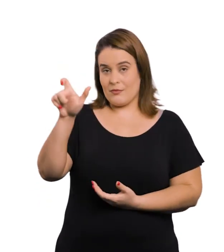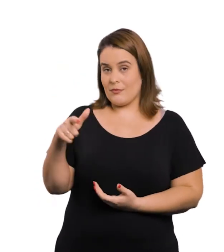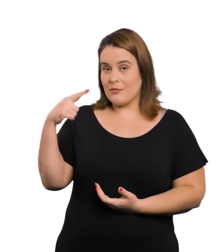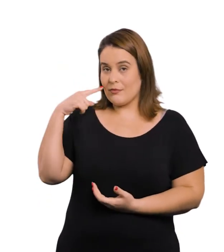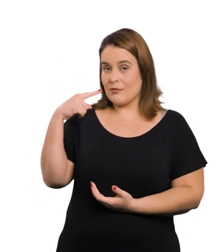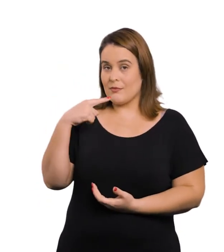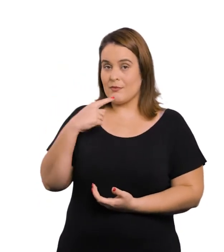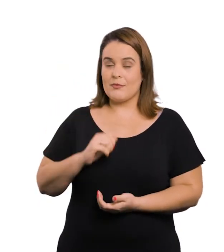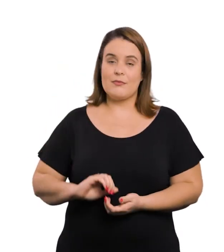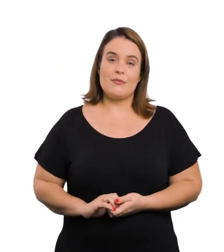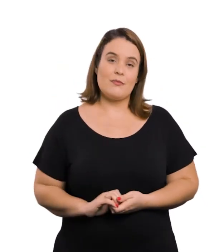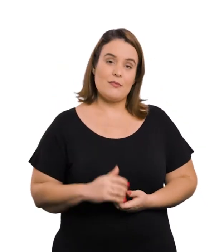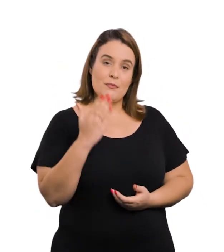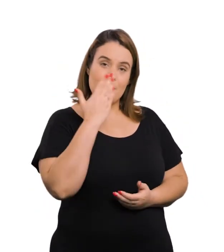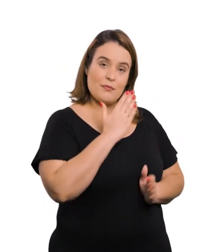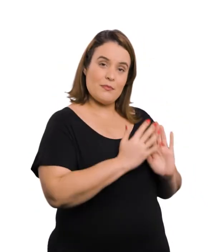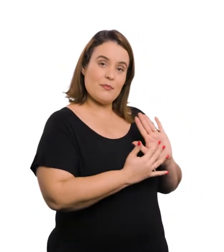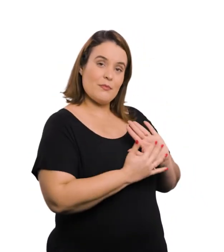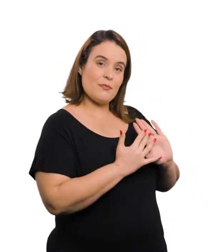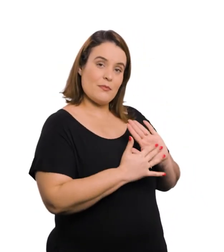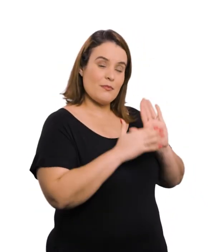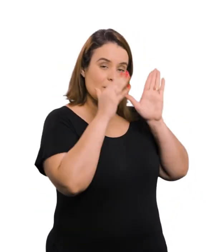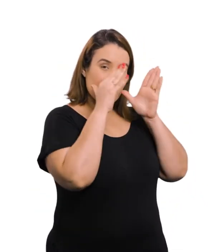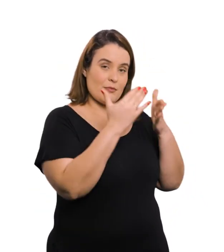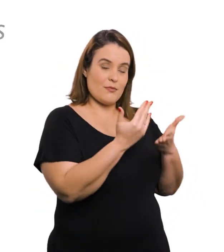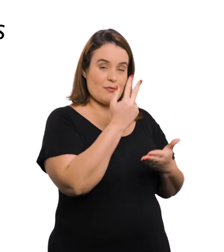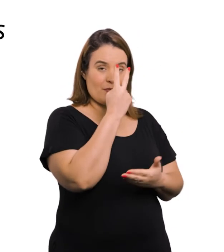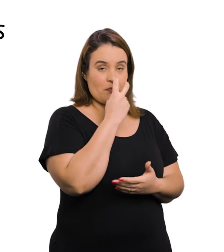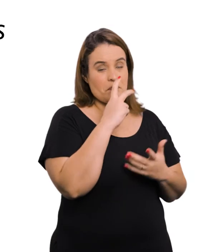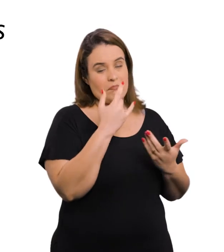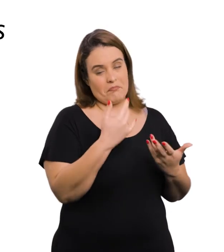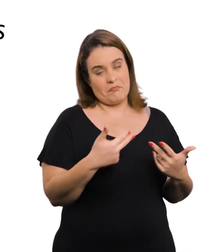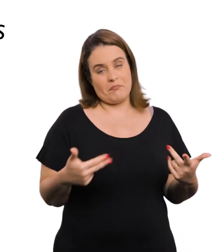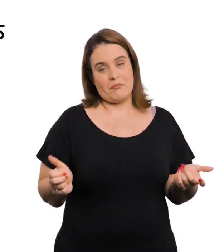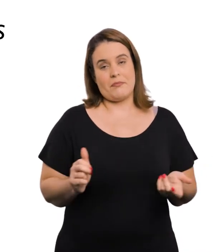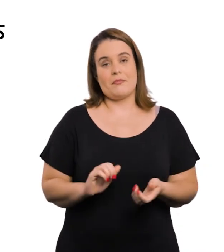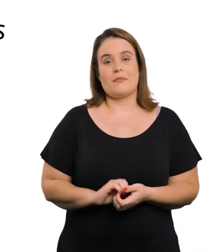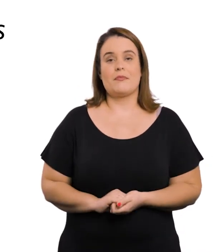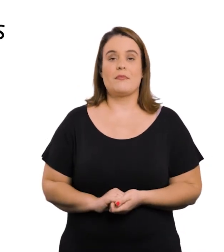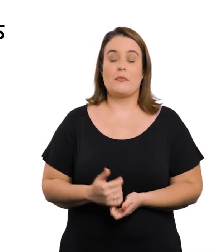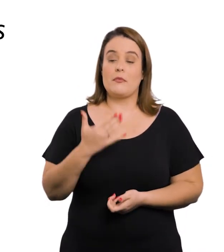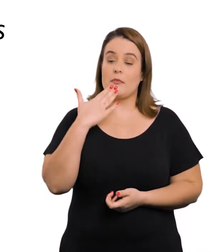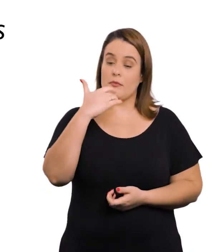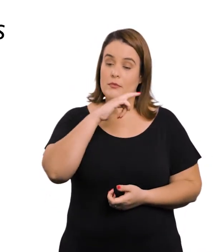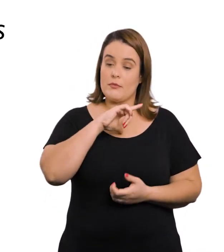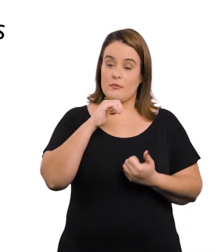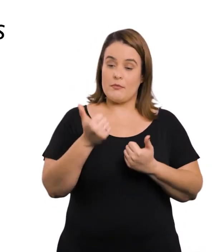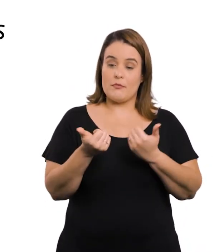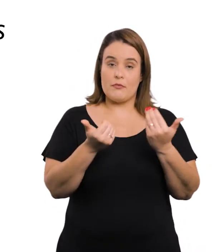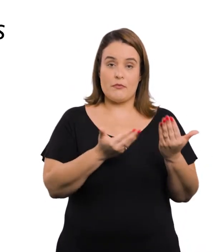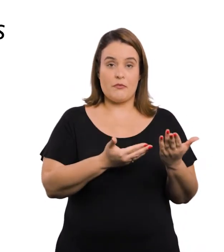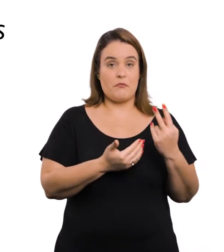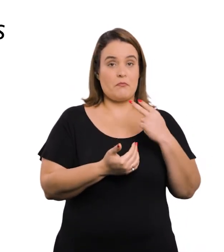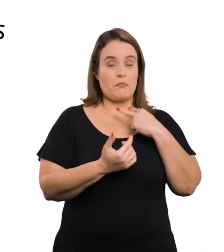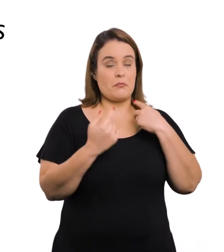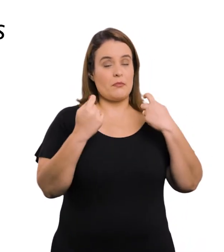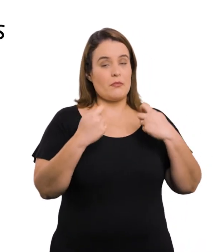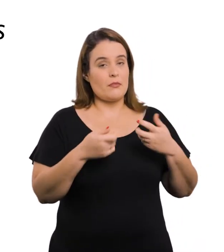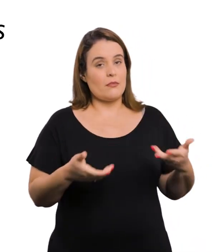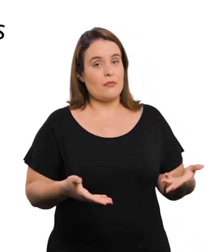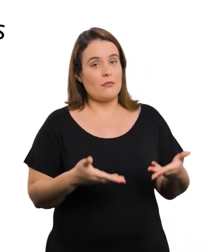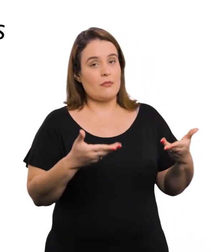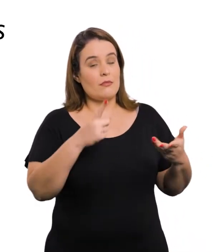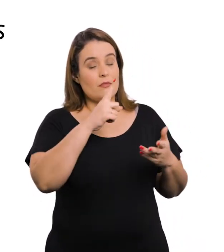for surdo, teste em braille para os cegos, etc. O ideal, quando forem ofertadas as vagas, é incentivar